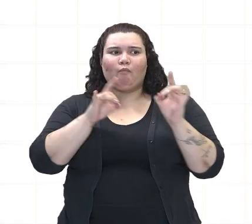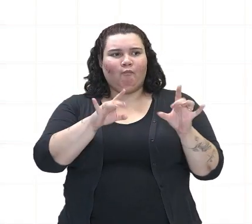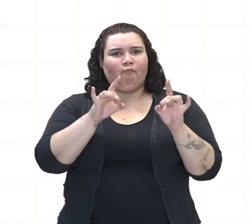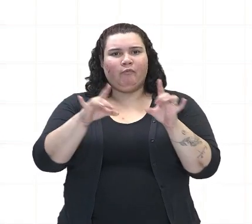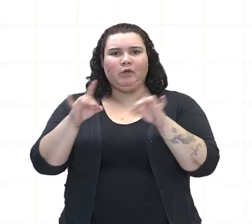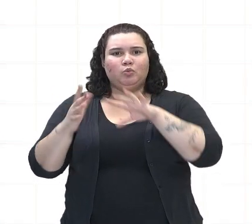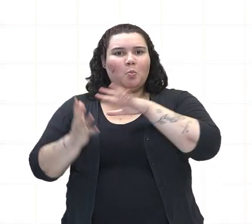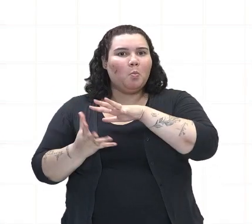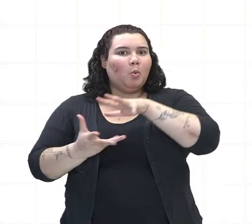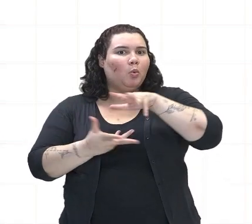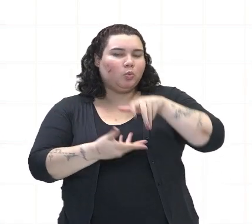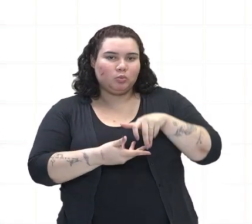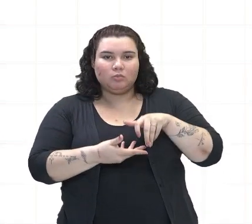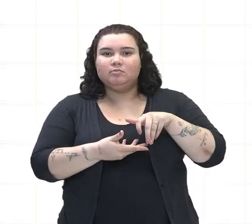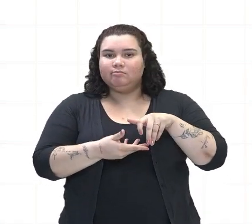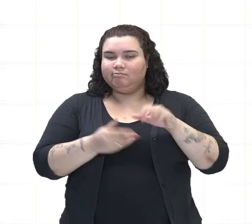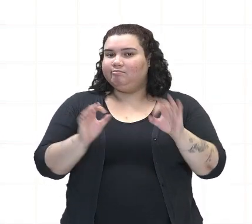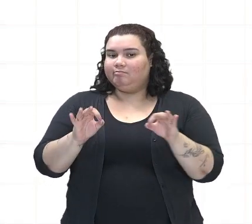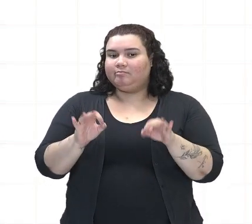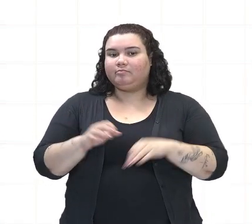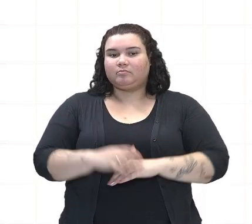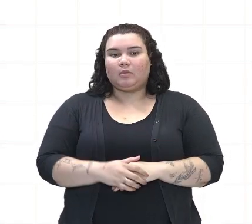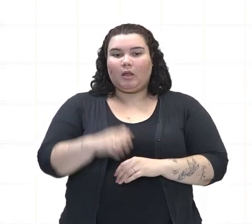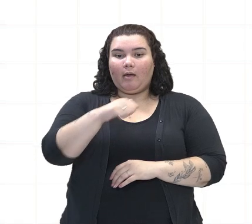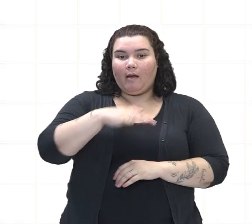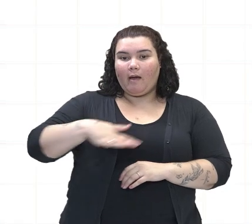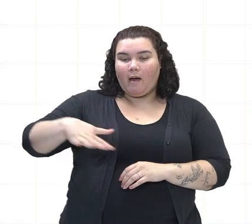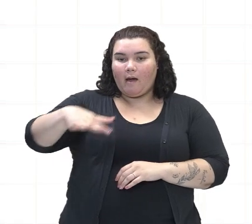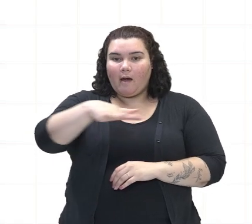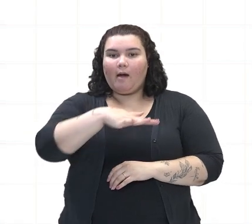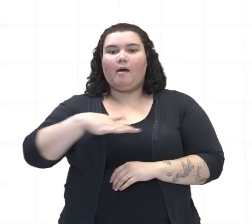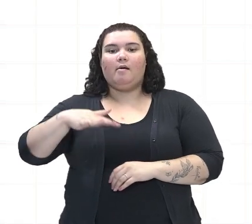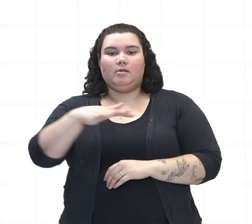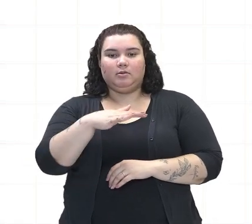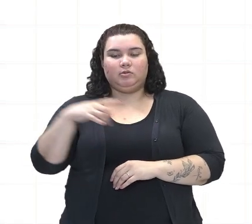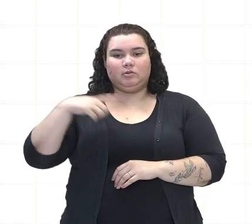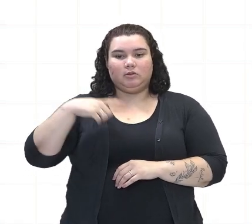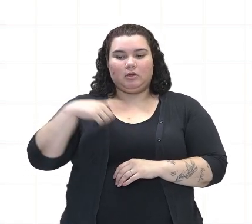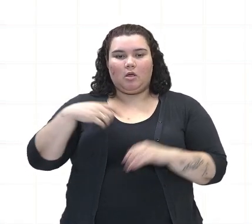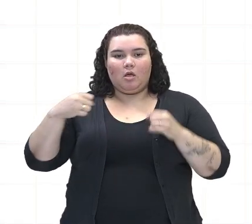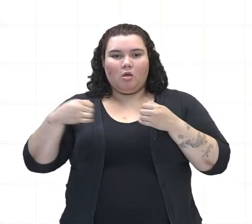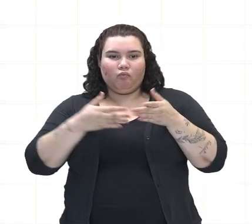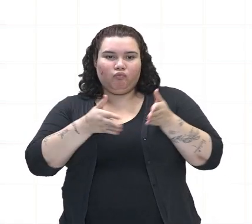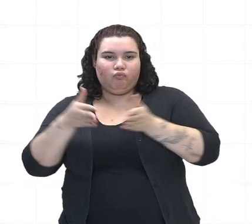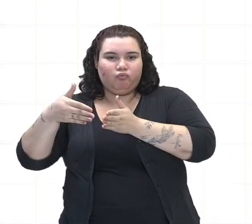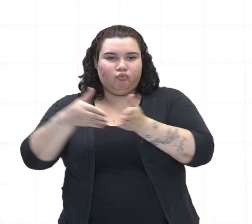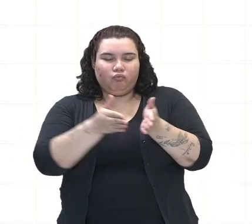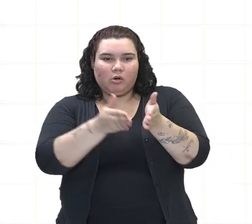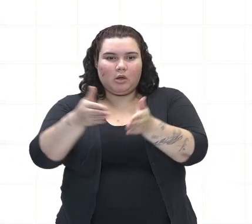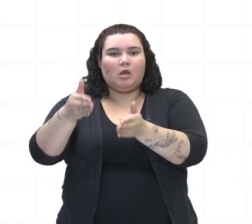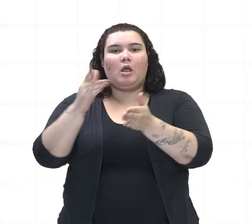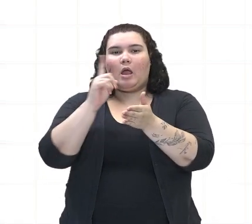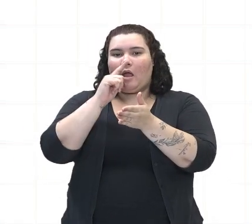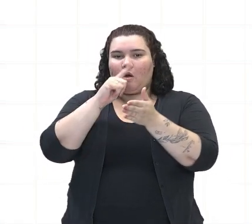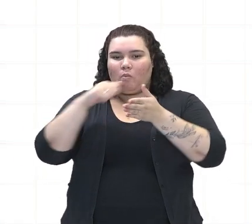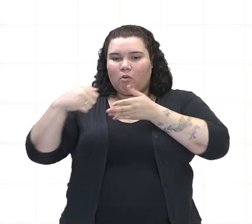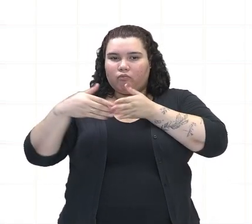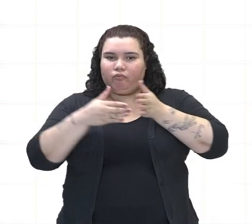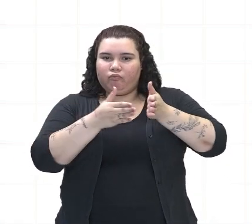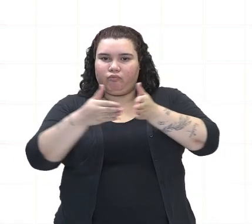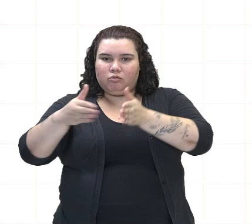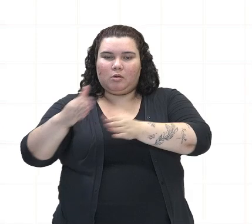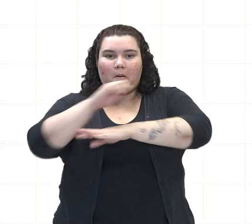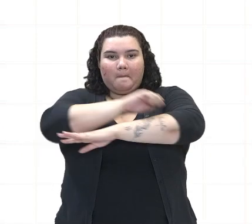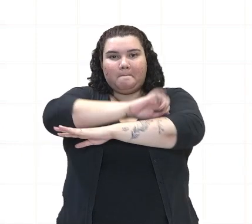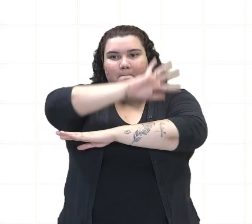produto importante. E aí, as poucas áreas por onde correm os rios no Chile, os rios eles correm na direção das